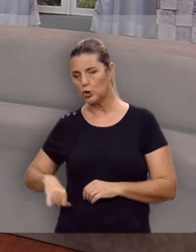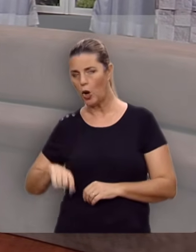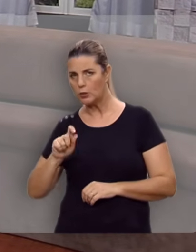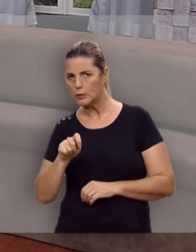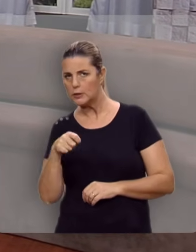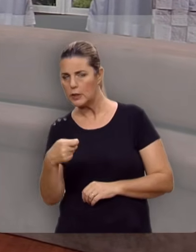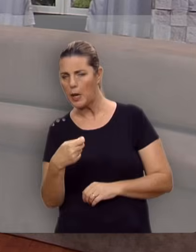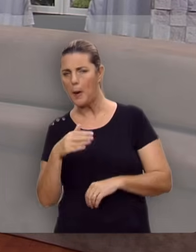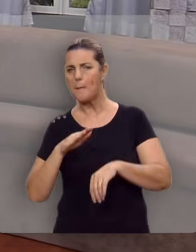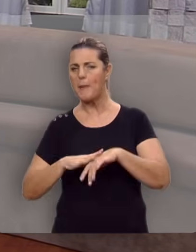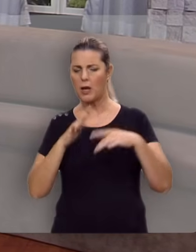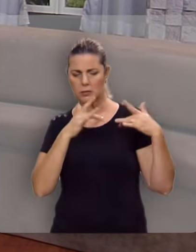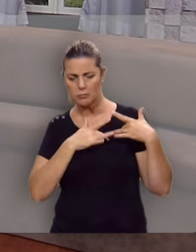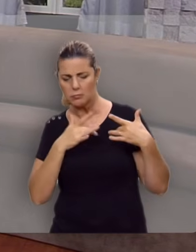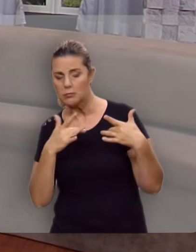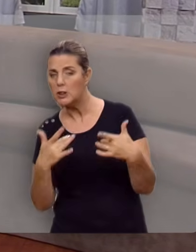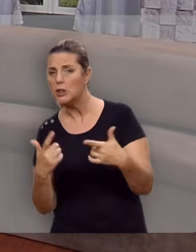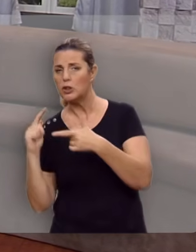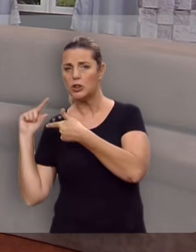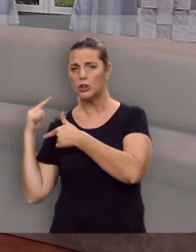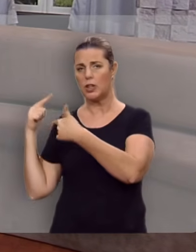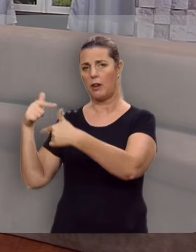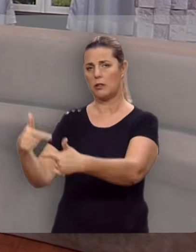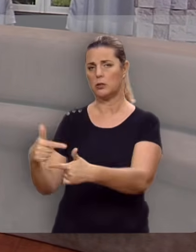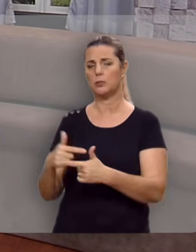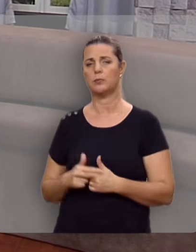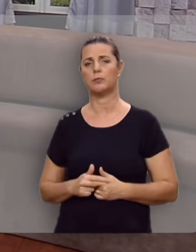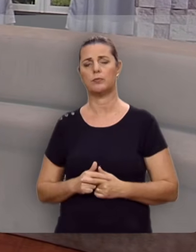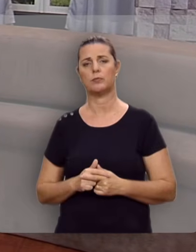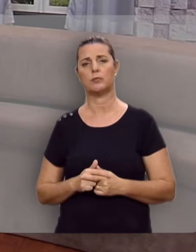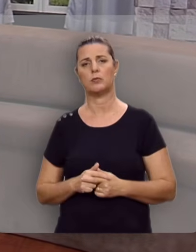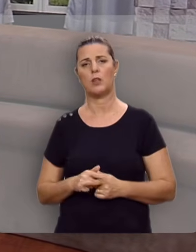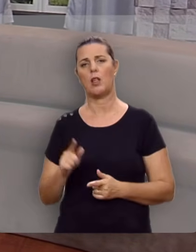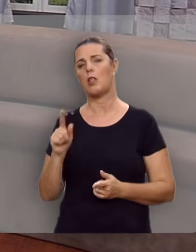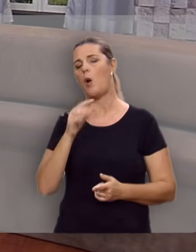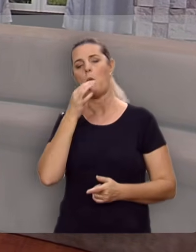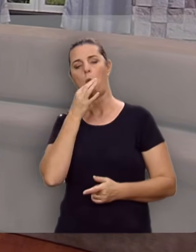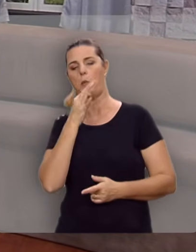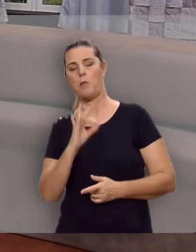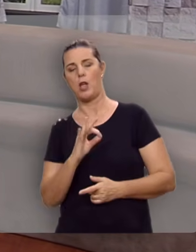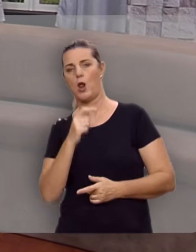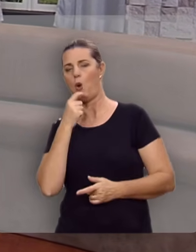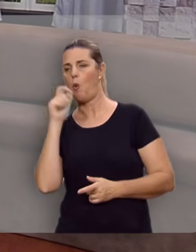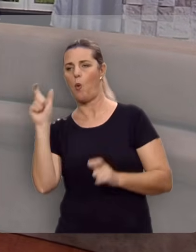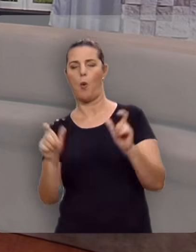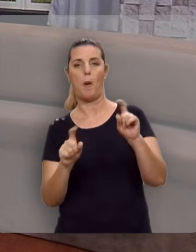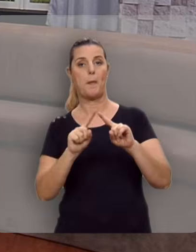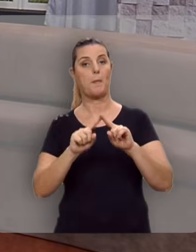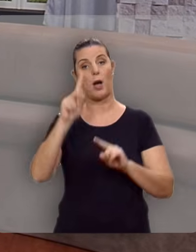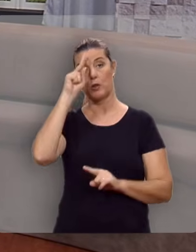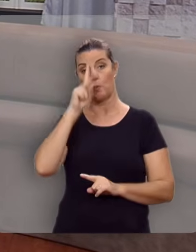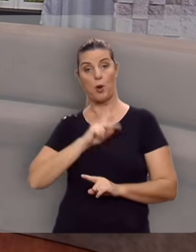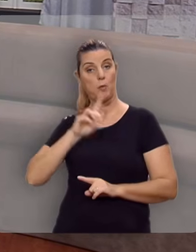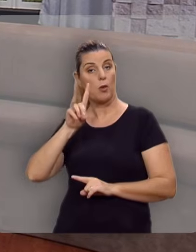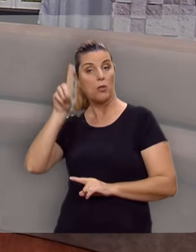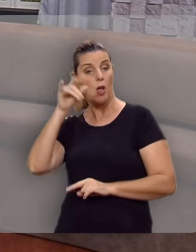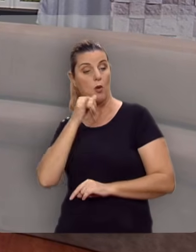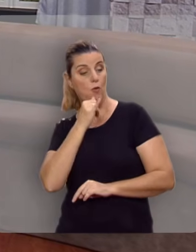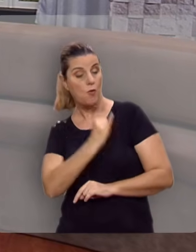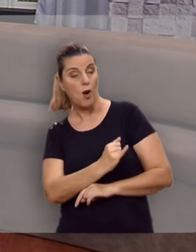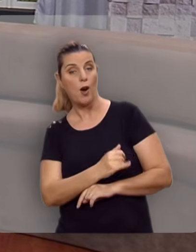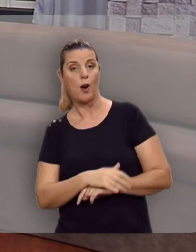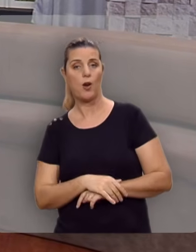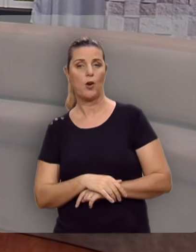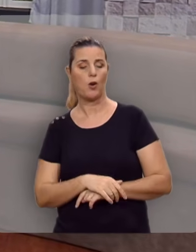Ele foi o homem mais piedoso da sua geração. Não foi opinião de homens, mas o próprio Deus quem